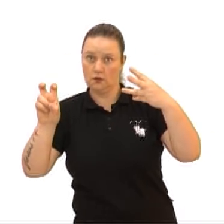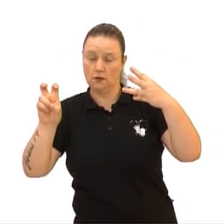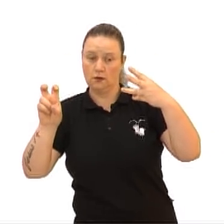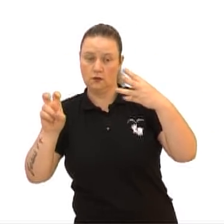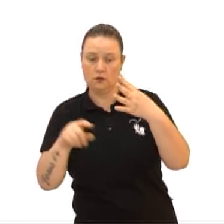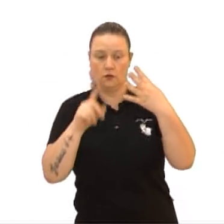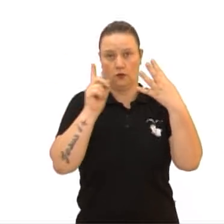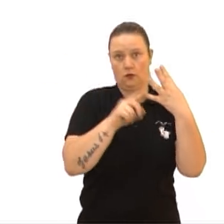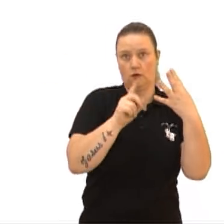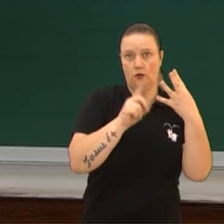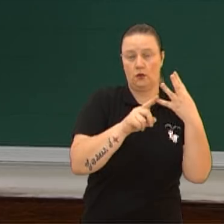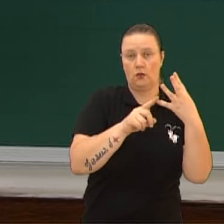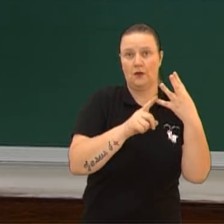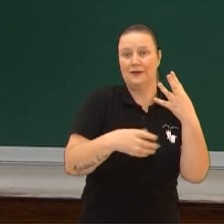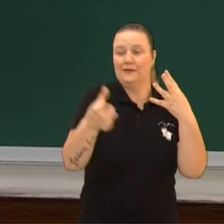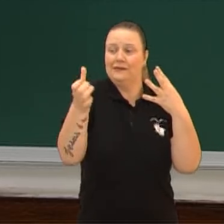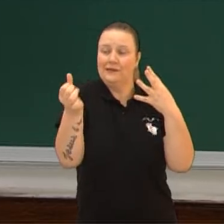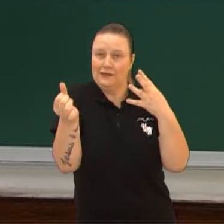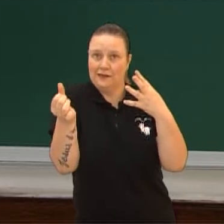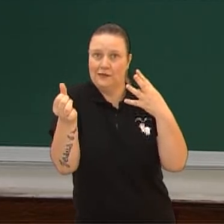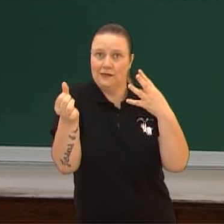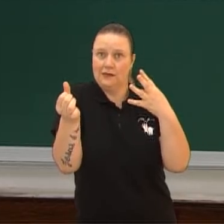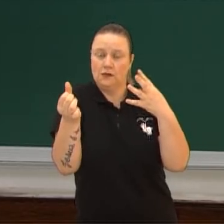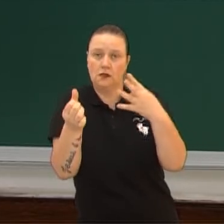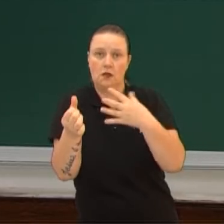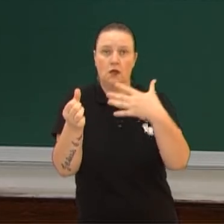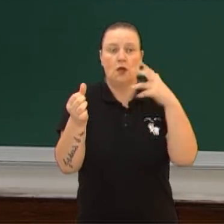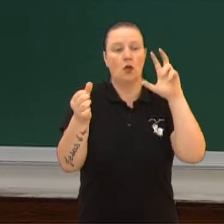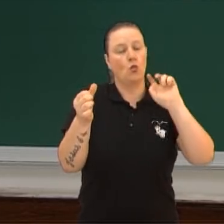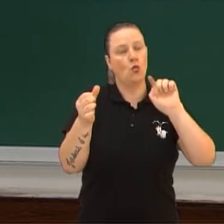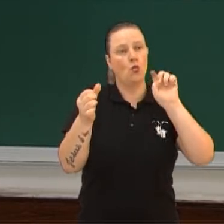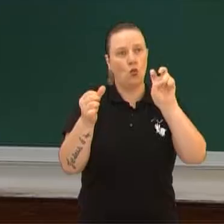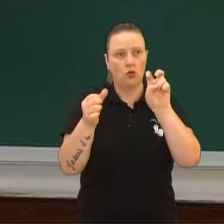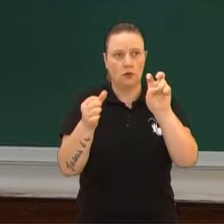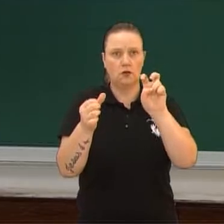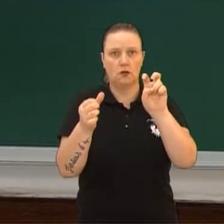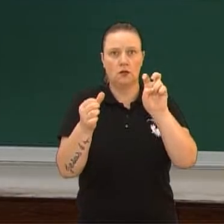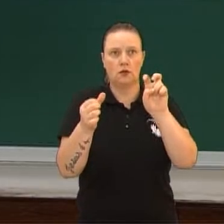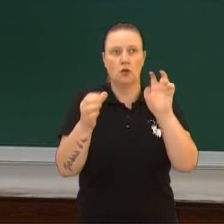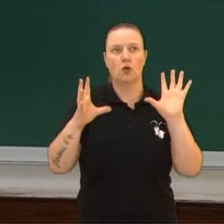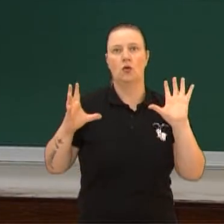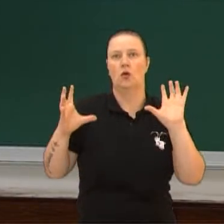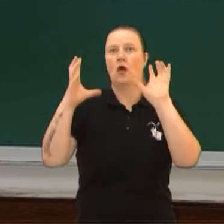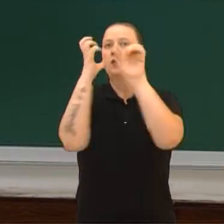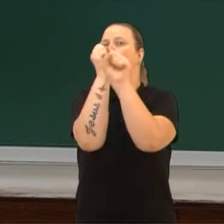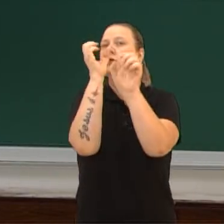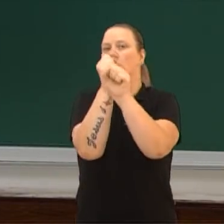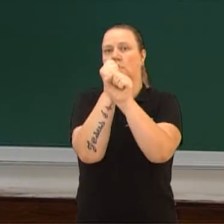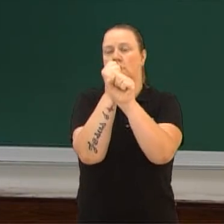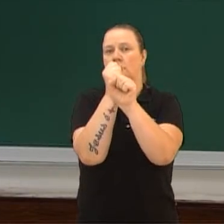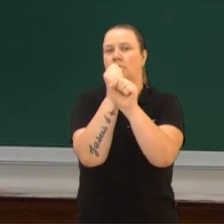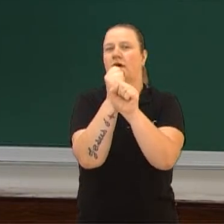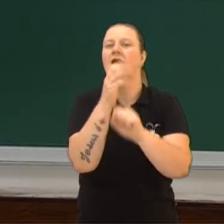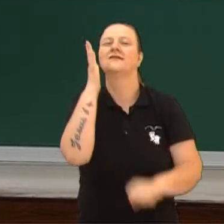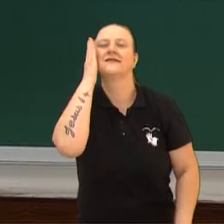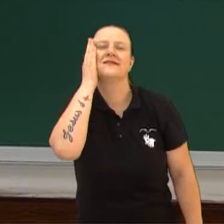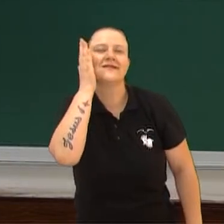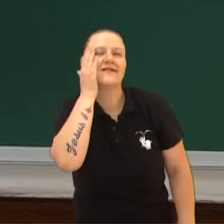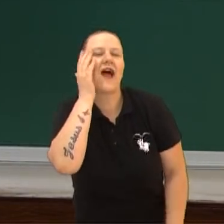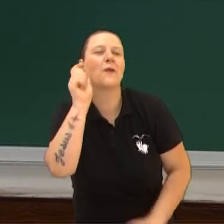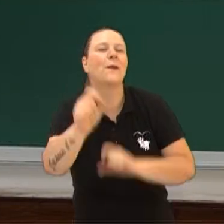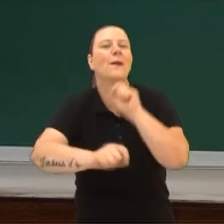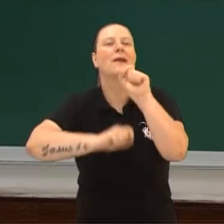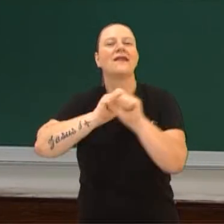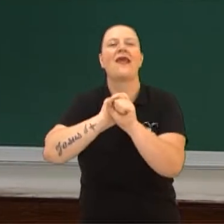O Márcio tem 6 letras. E o Roberto, 7, né? Se eu contar todas essas letrinhas. E você já sabe, né? Quem será que